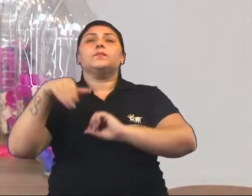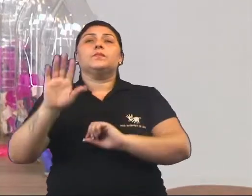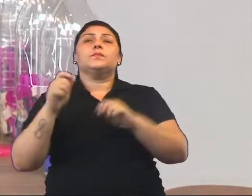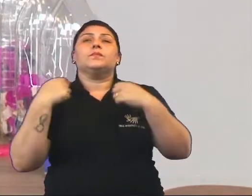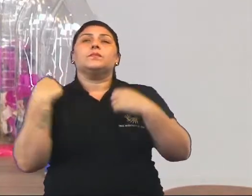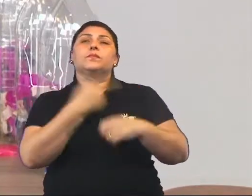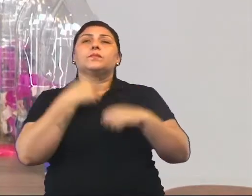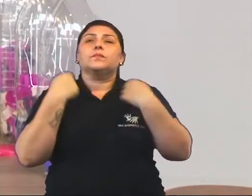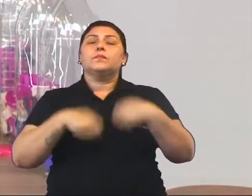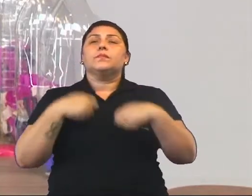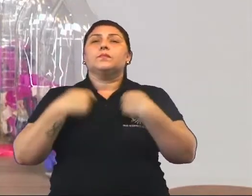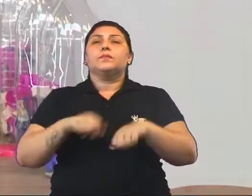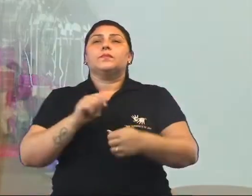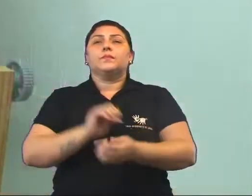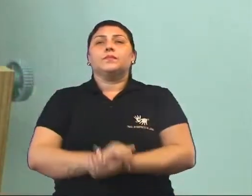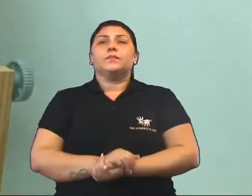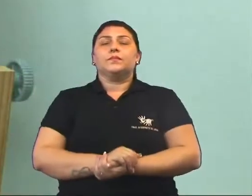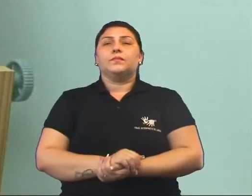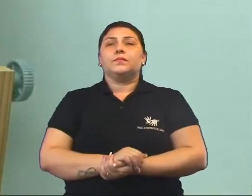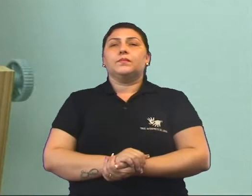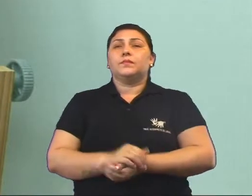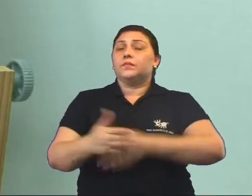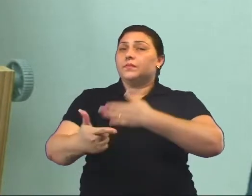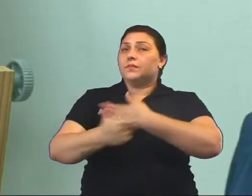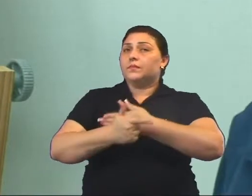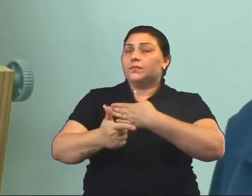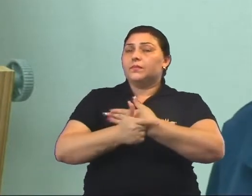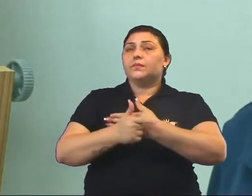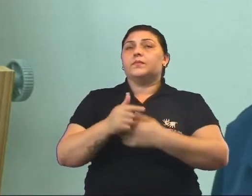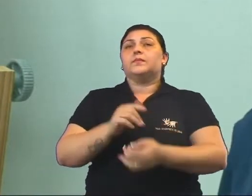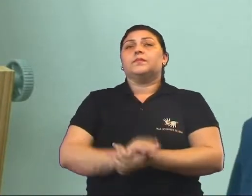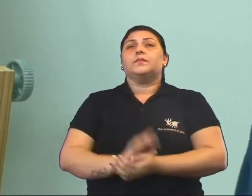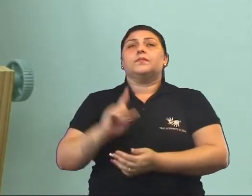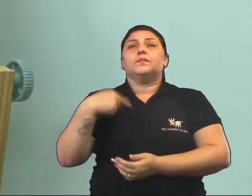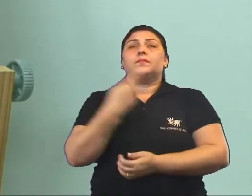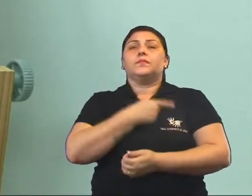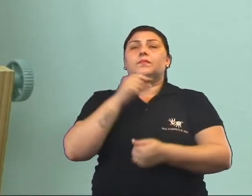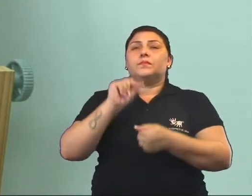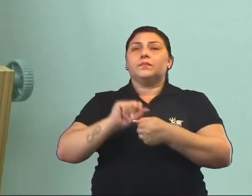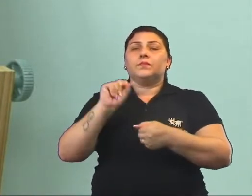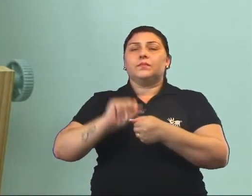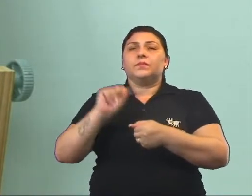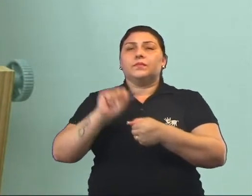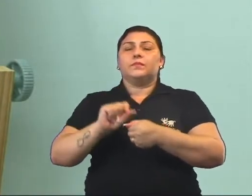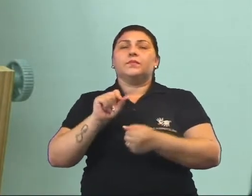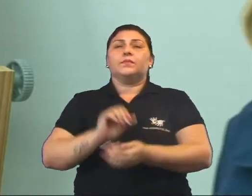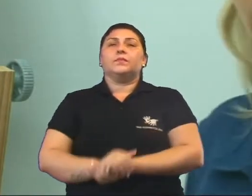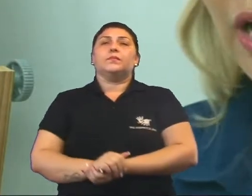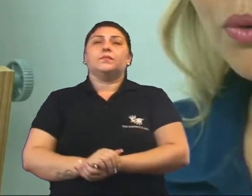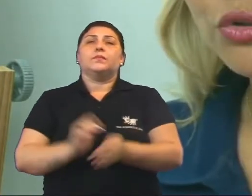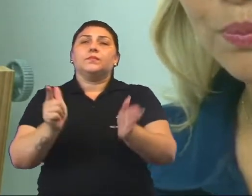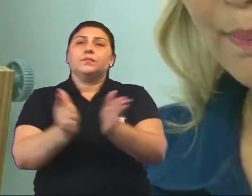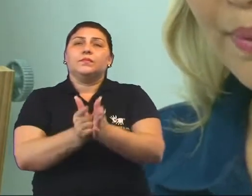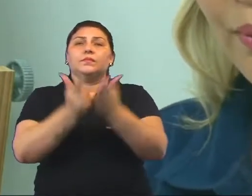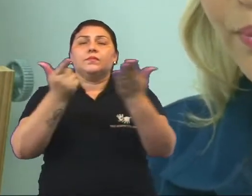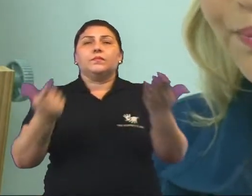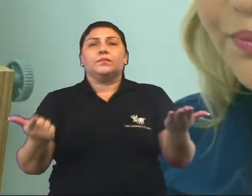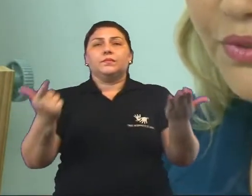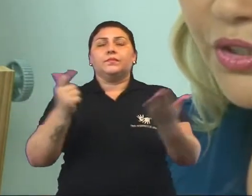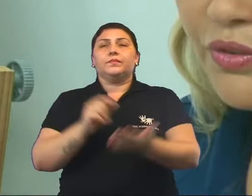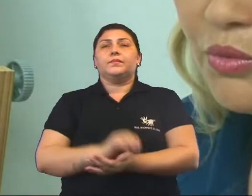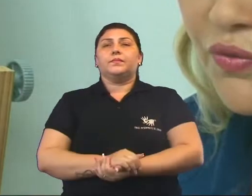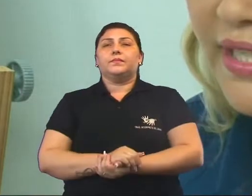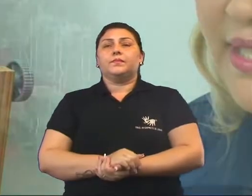nós precisamos? Precisamos de folha de papel. O que nós vamos fazer com as folhas de jornal ou de